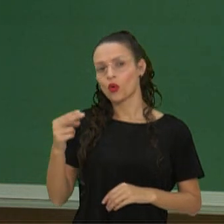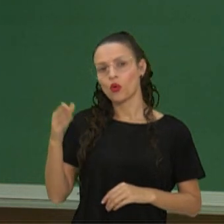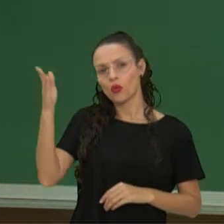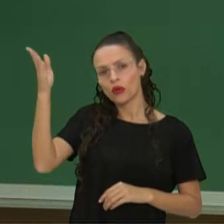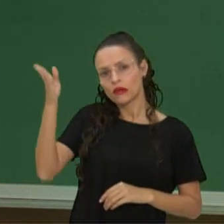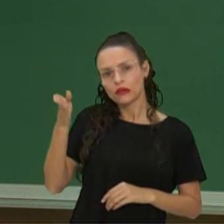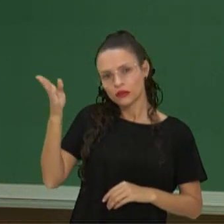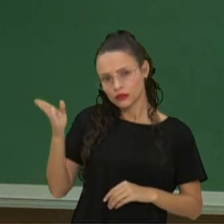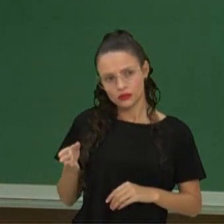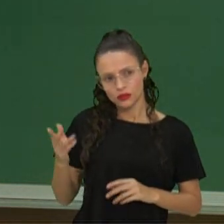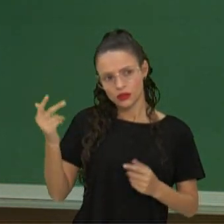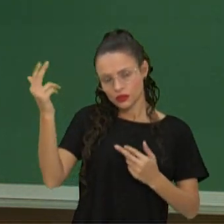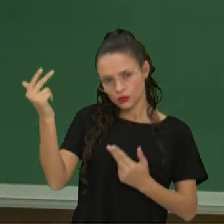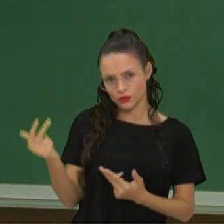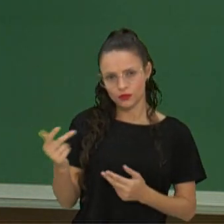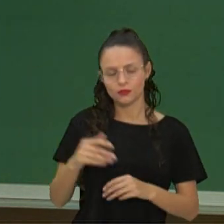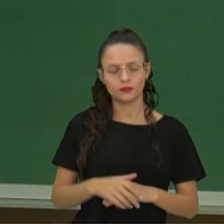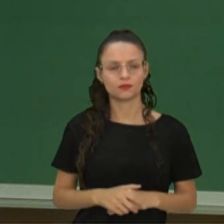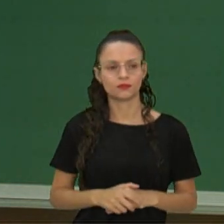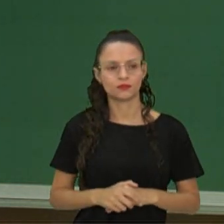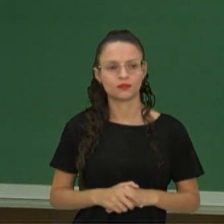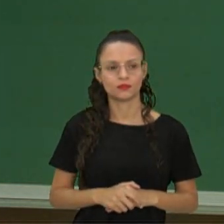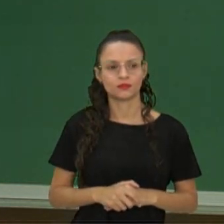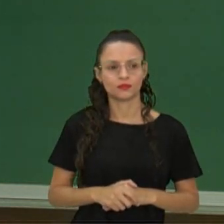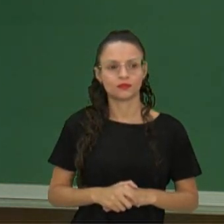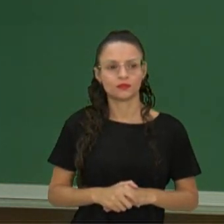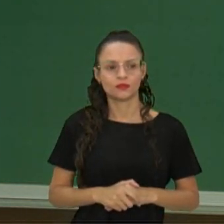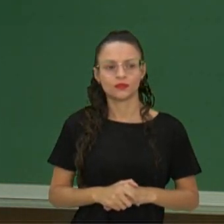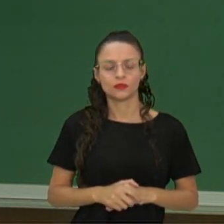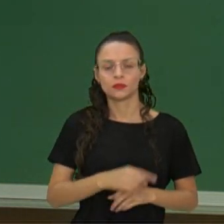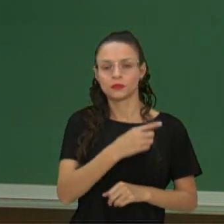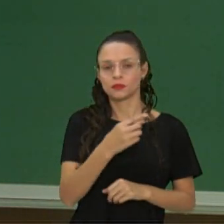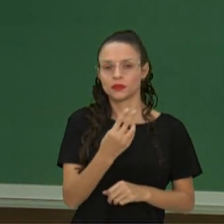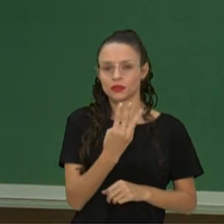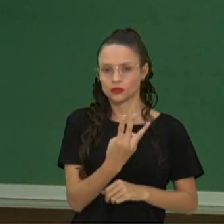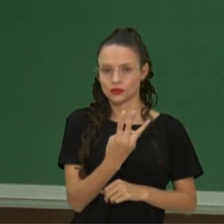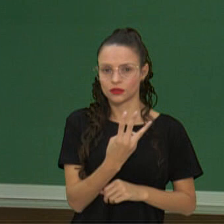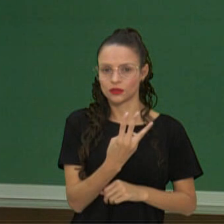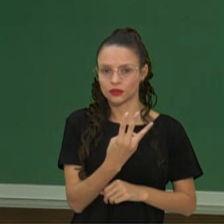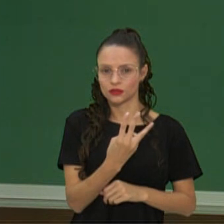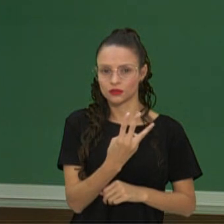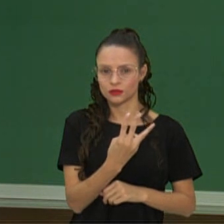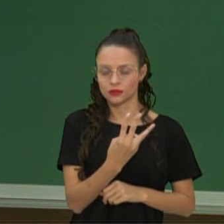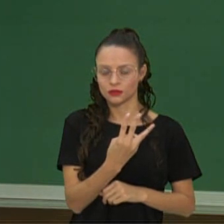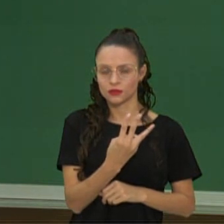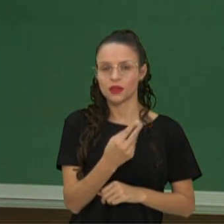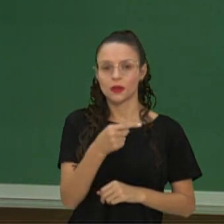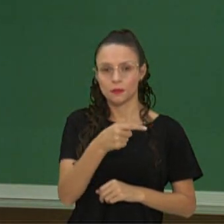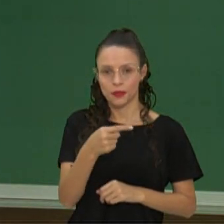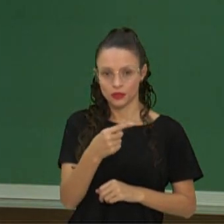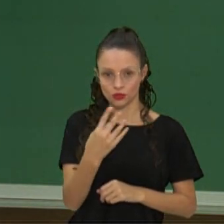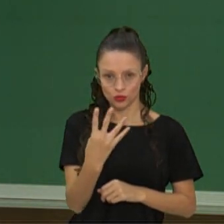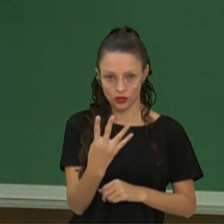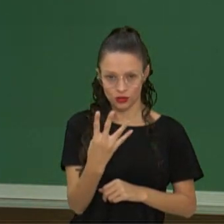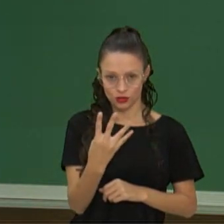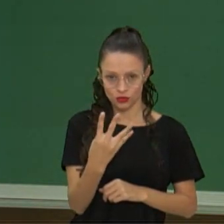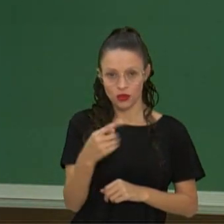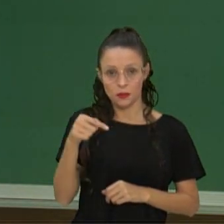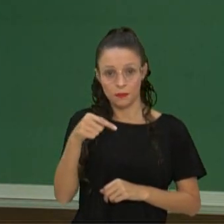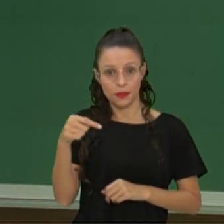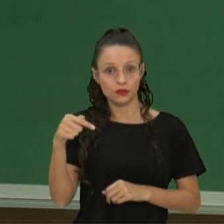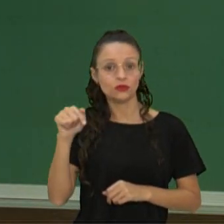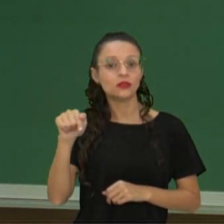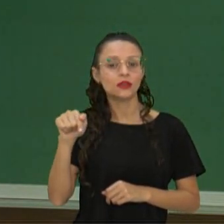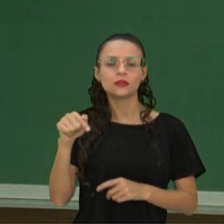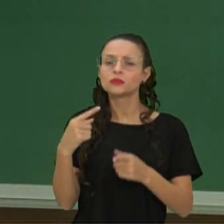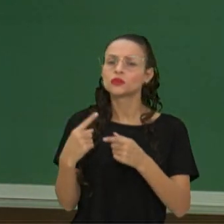menos 3x com 3x fica só o menos 5x mesmo. Menos 3 com o menos 4 dá menos 7. Por